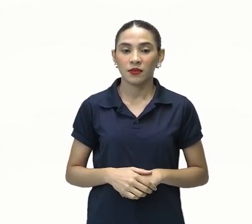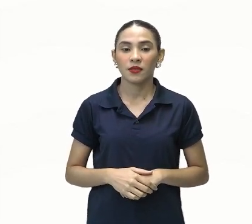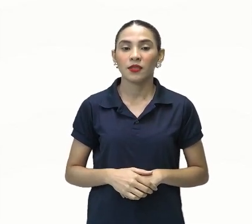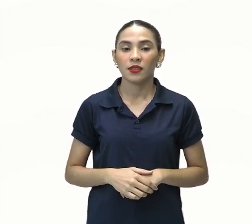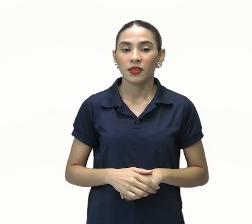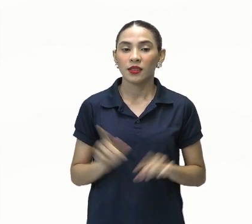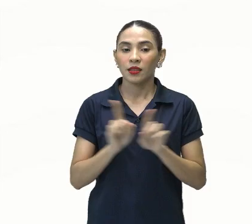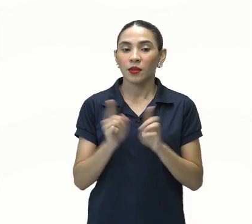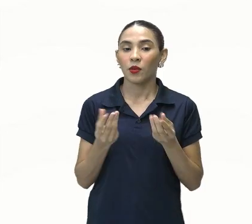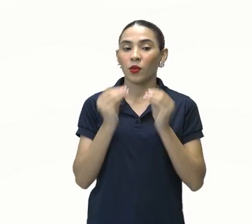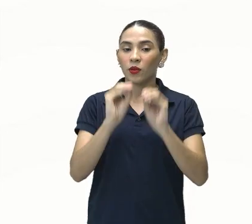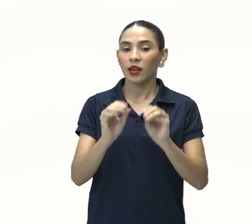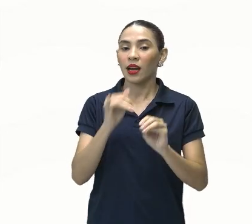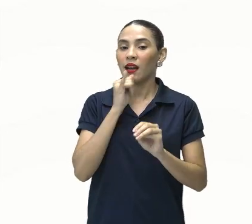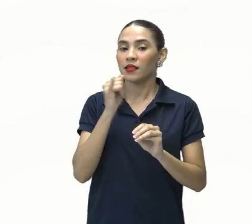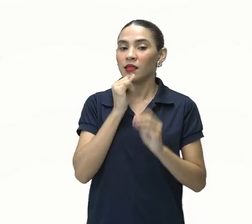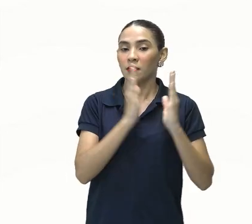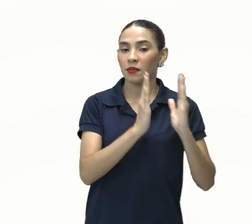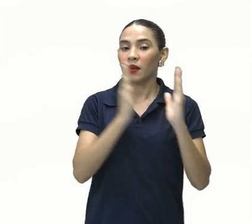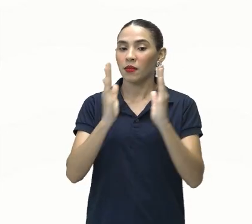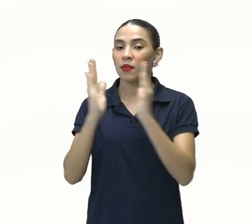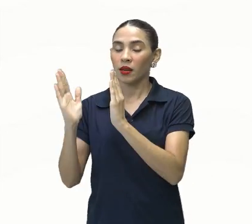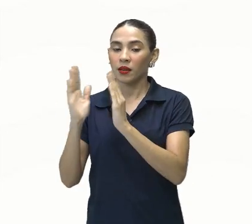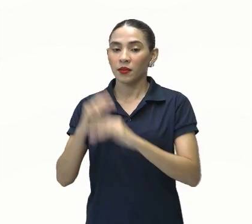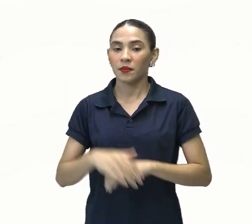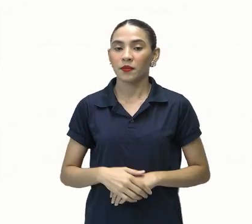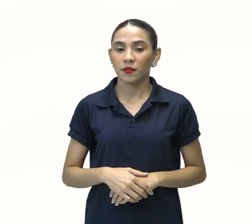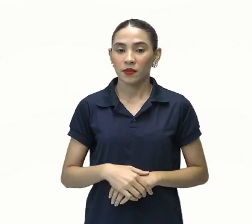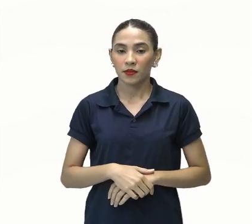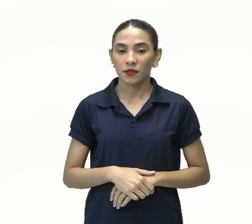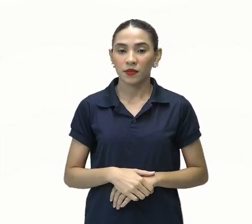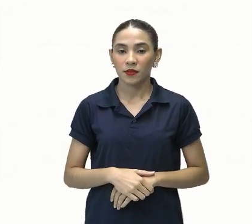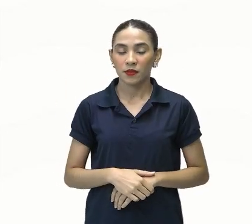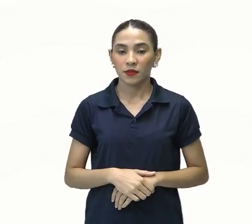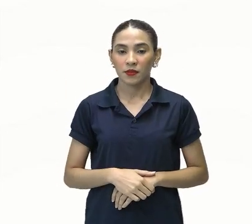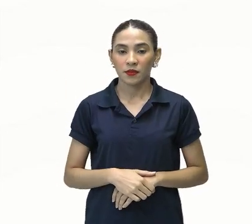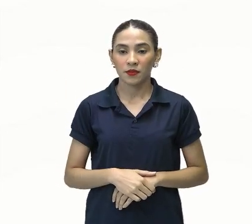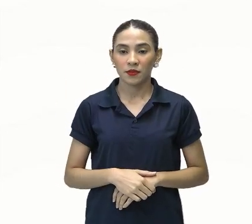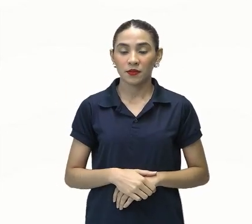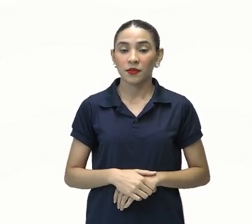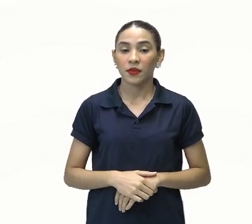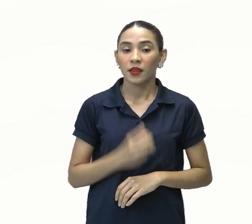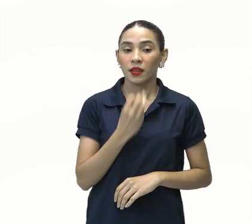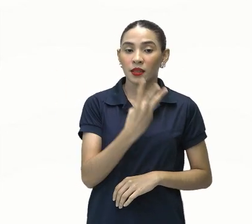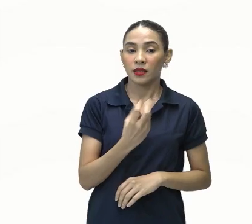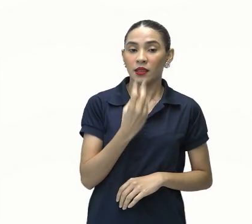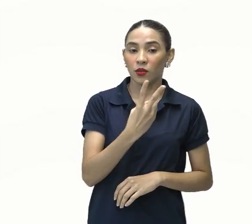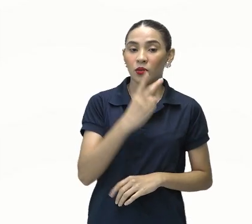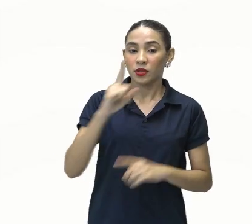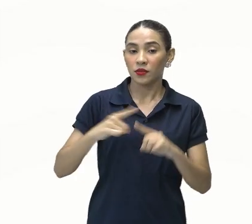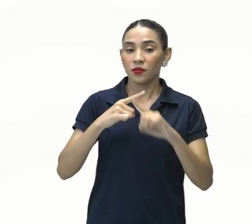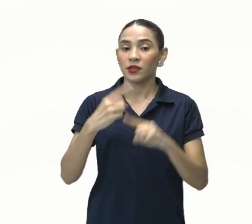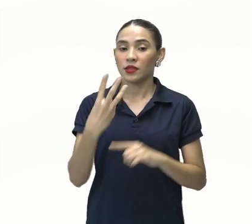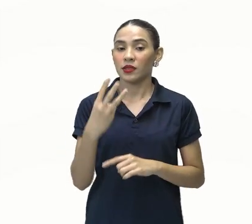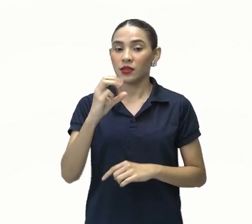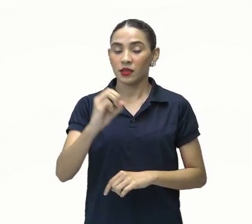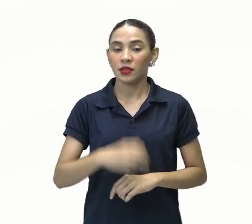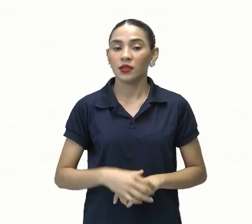Eu vou colocar aqui o passo a passo, ok? Tá? 32 mil vezes